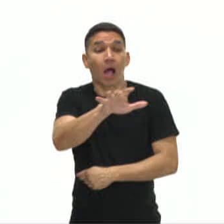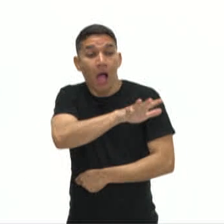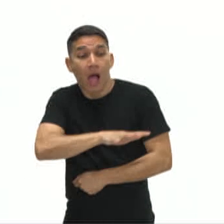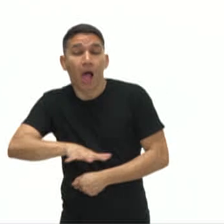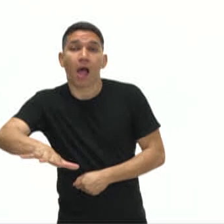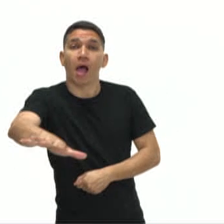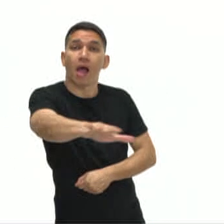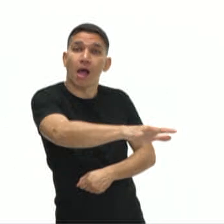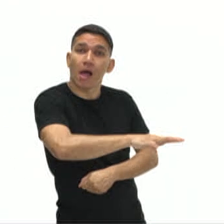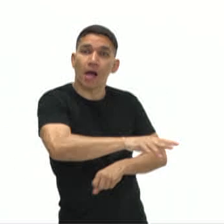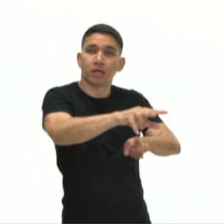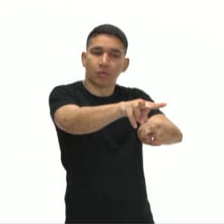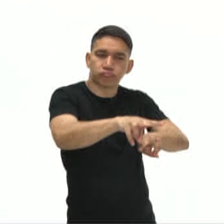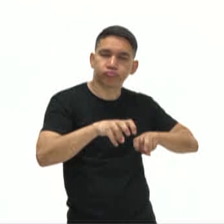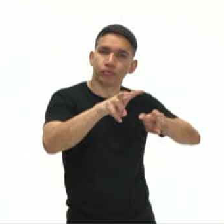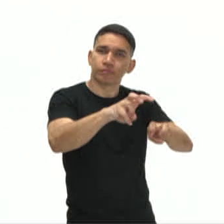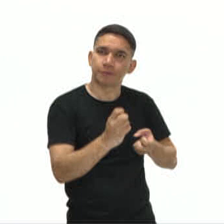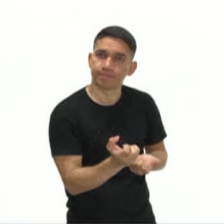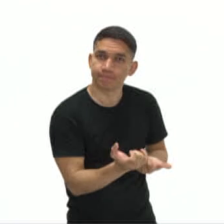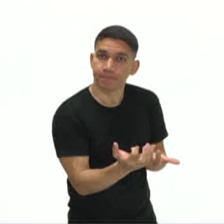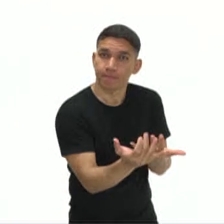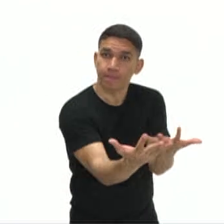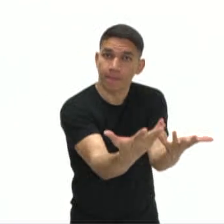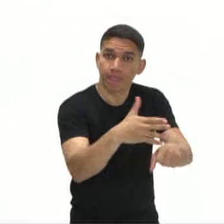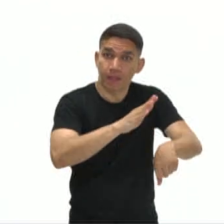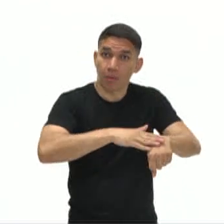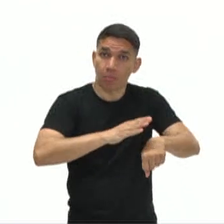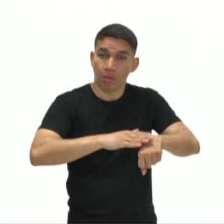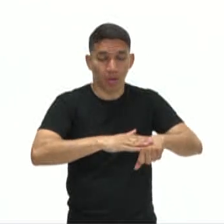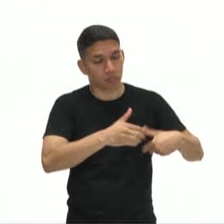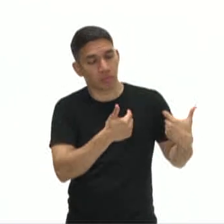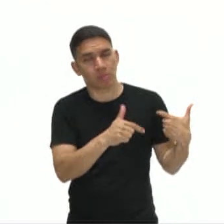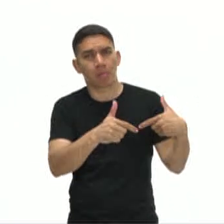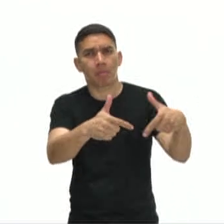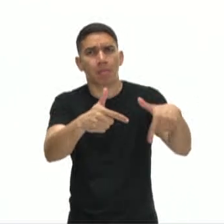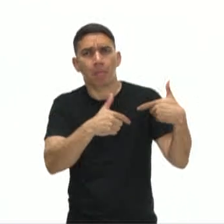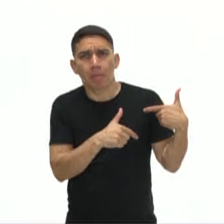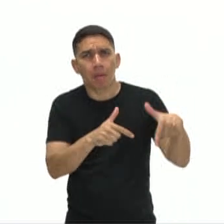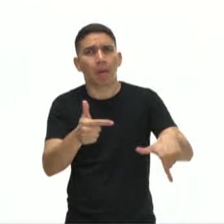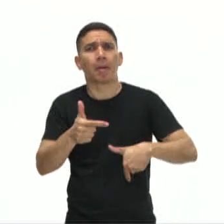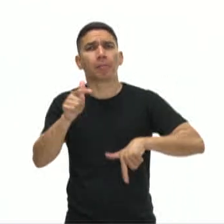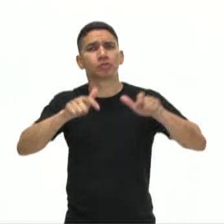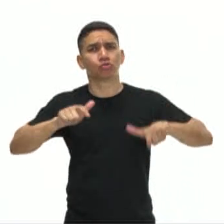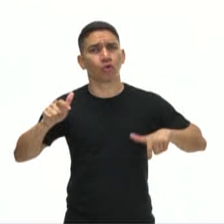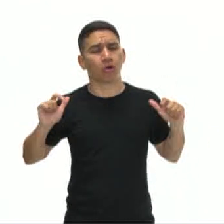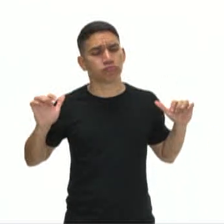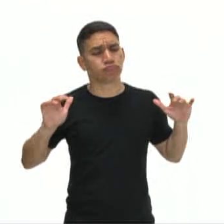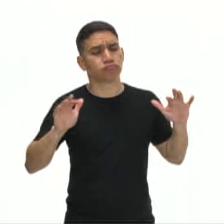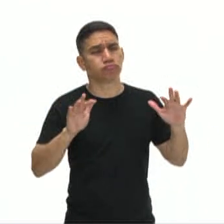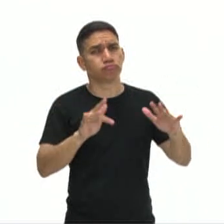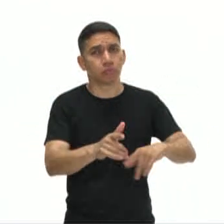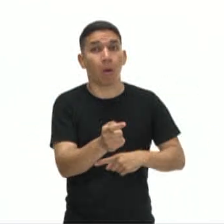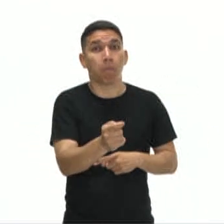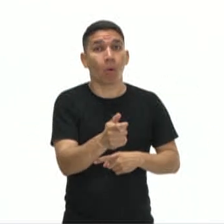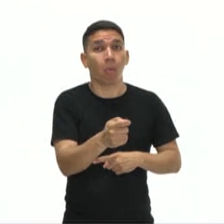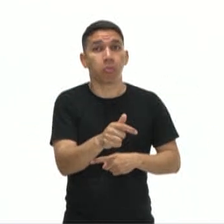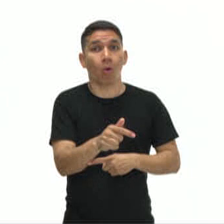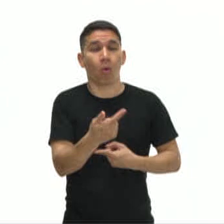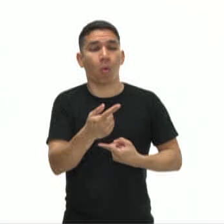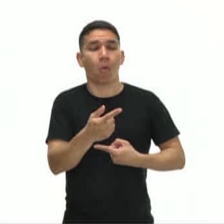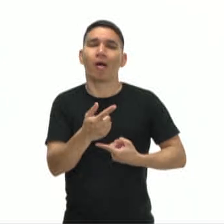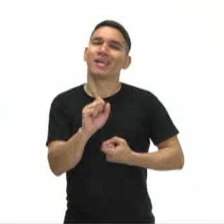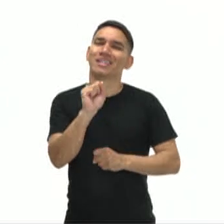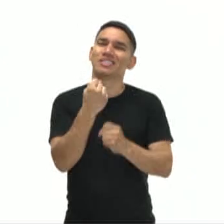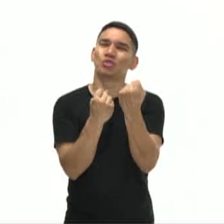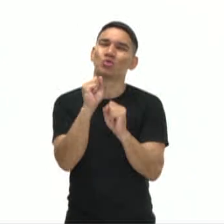propriedades rurais, ok? Onde a mão de obra é empregada em grande quantidade e são pouco mecanizadas.